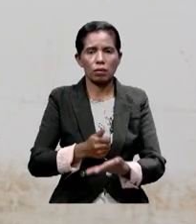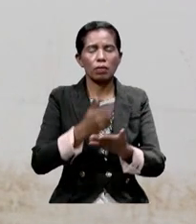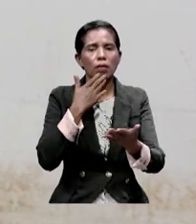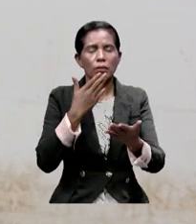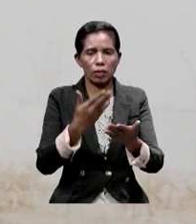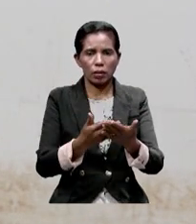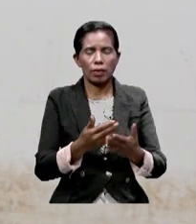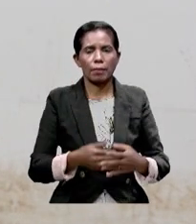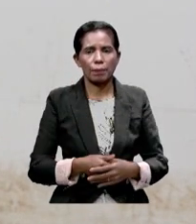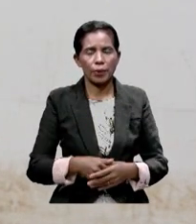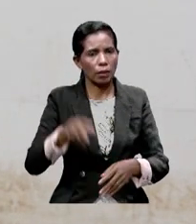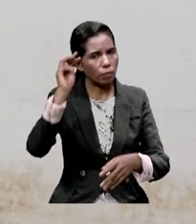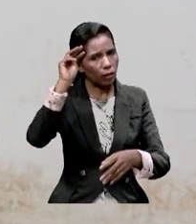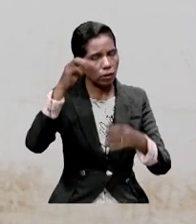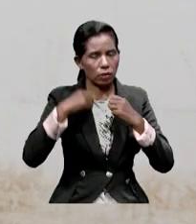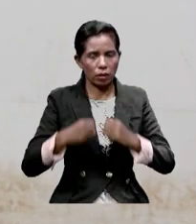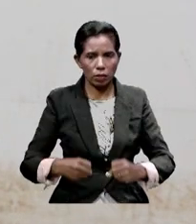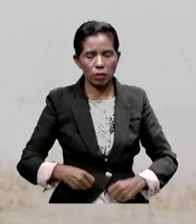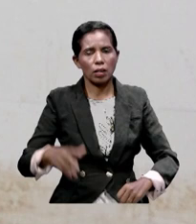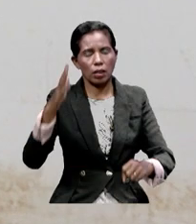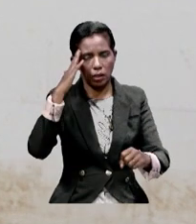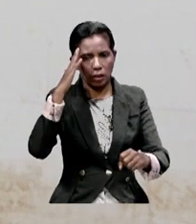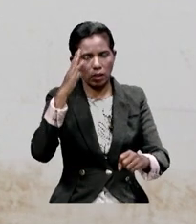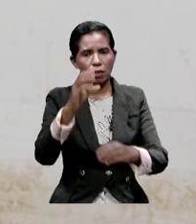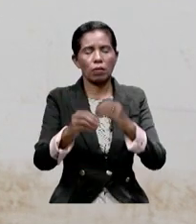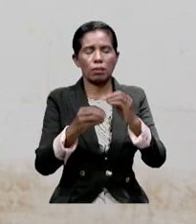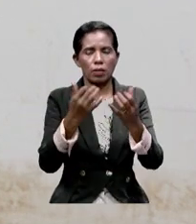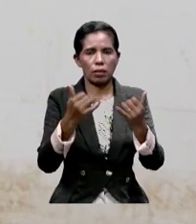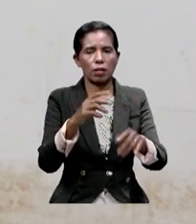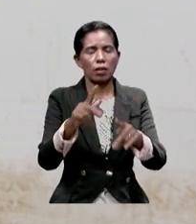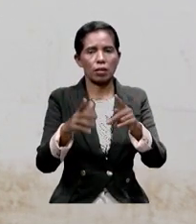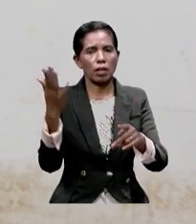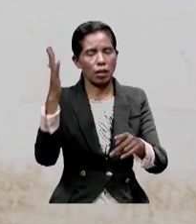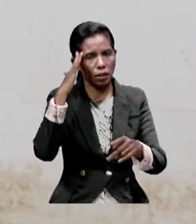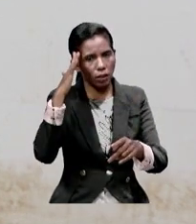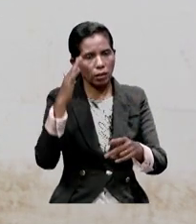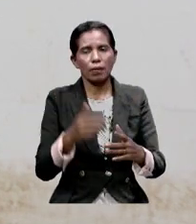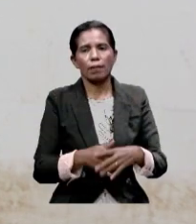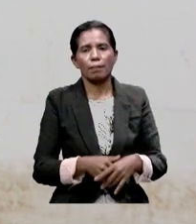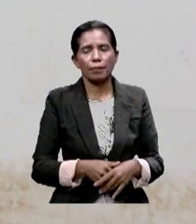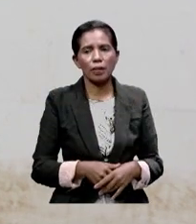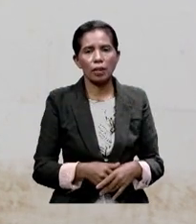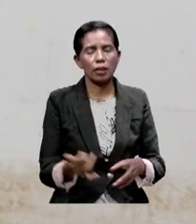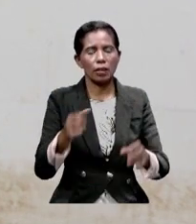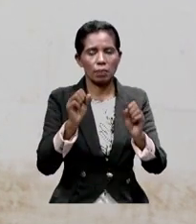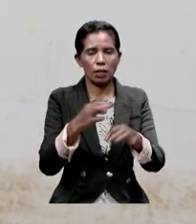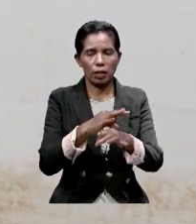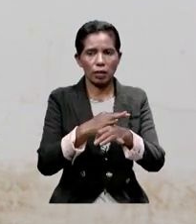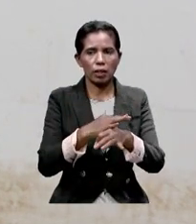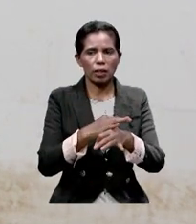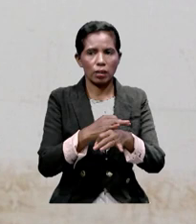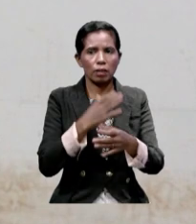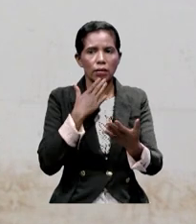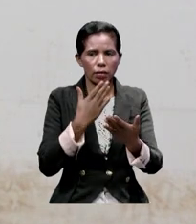be Ministério Saúde atene limitasaun dane e sira nota ona espera kata sira sebel hadia dene halo halo diak